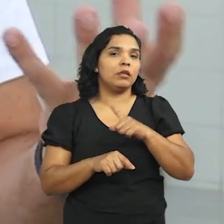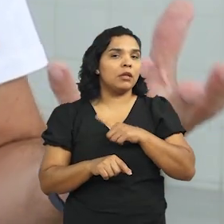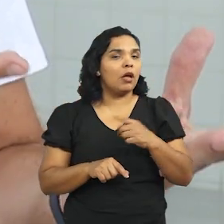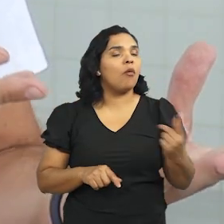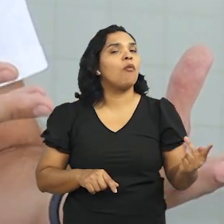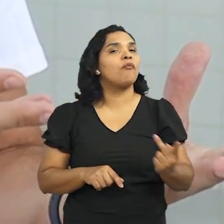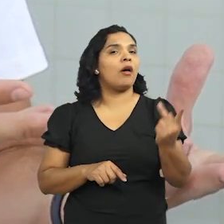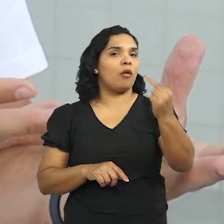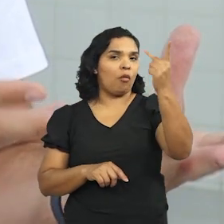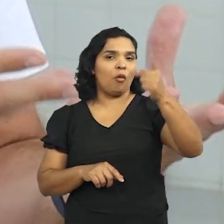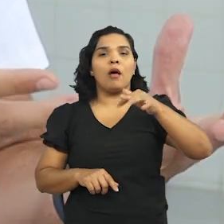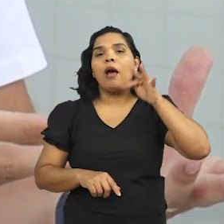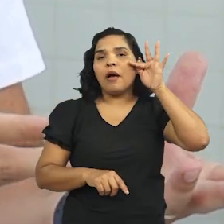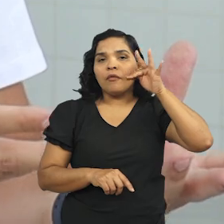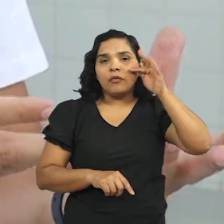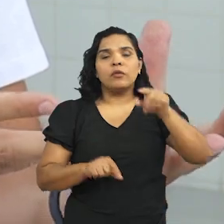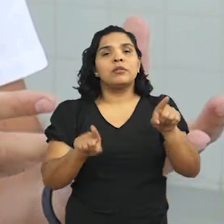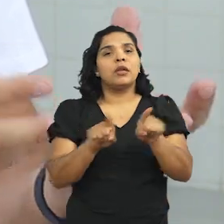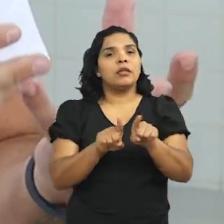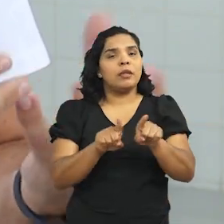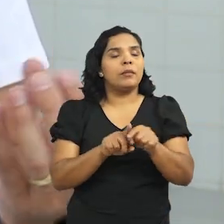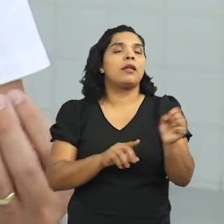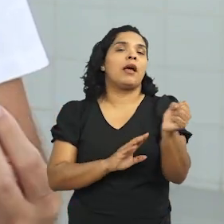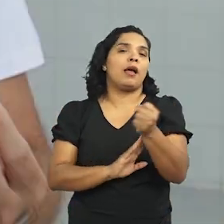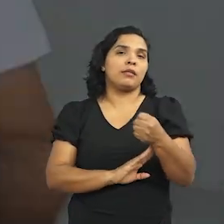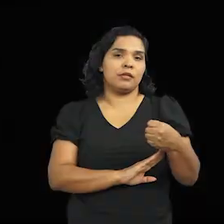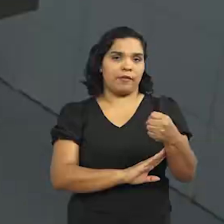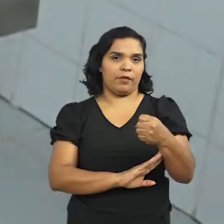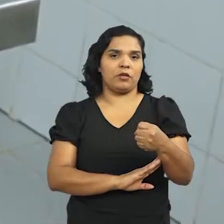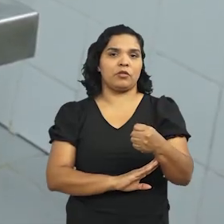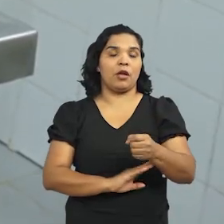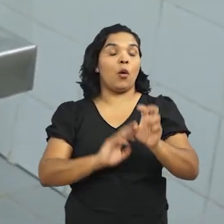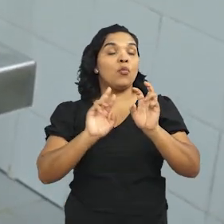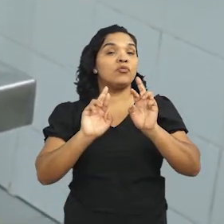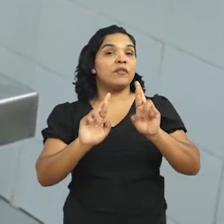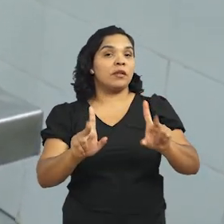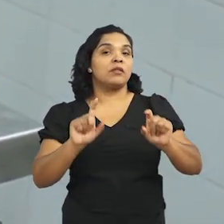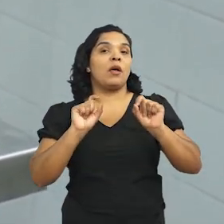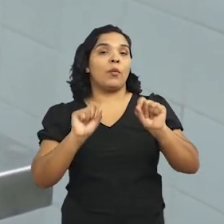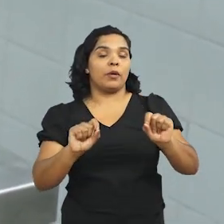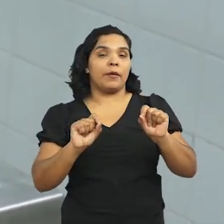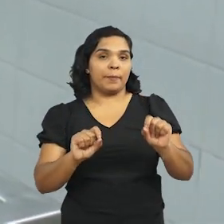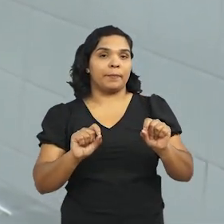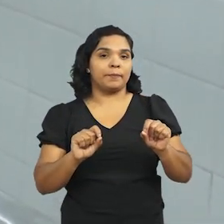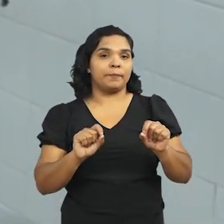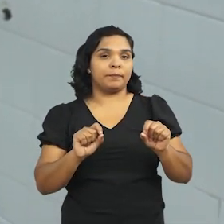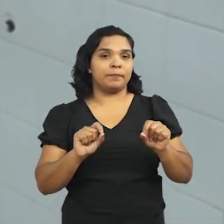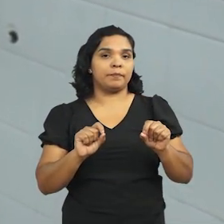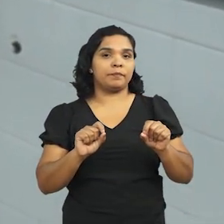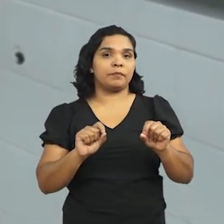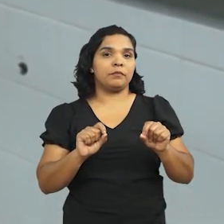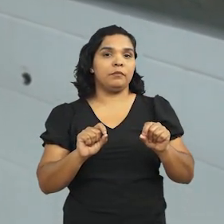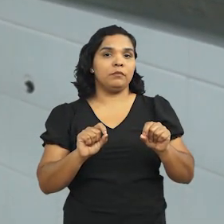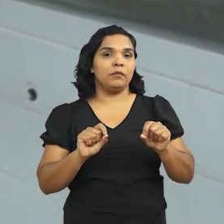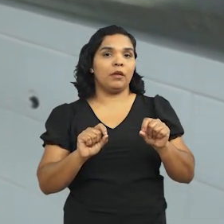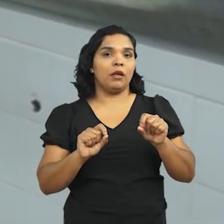só à fruta, né? Mas também à cerveja. O diferencial, eu